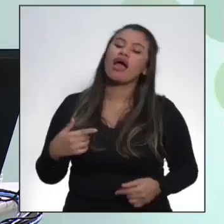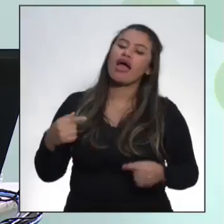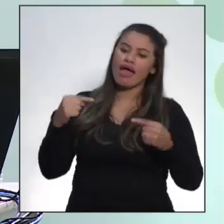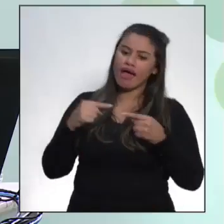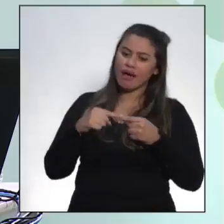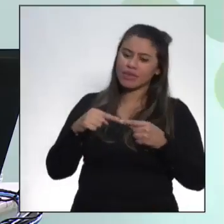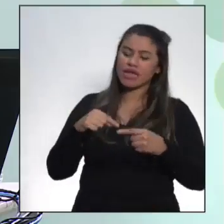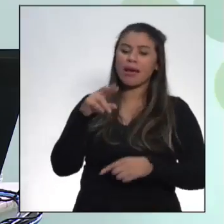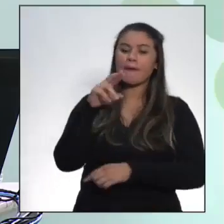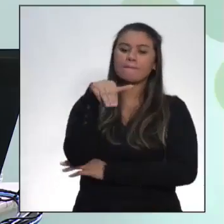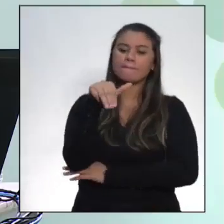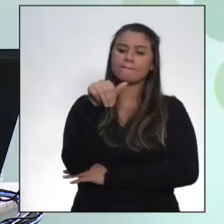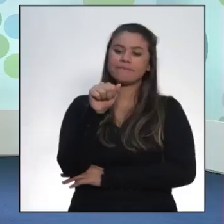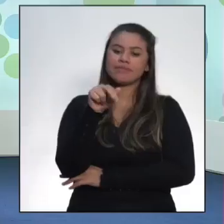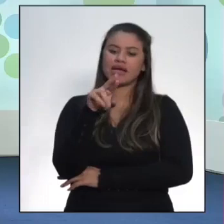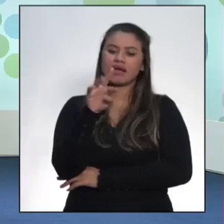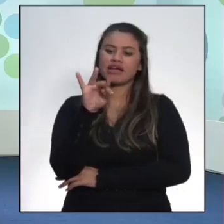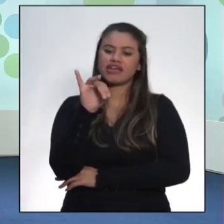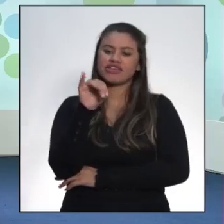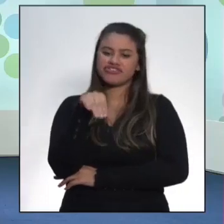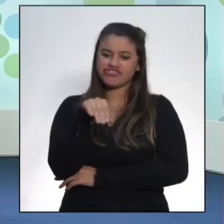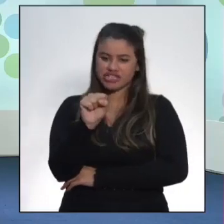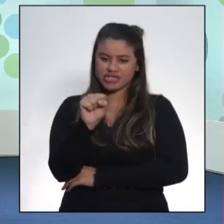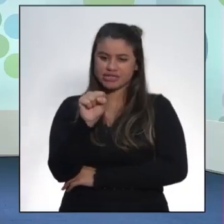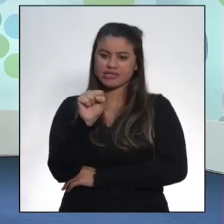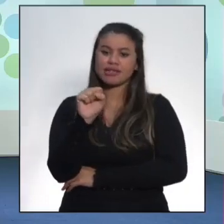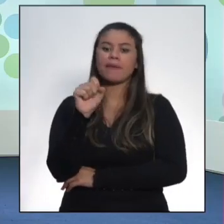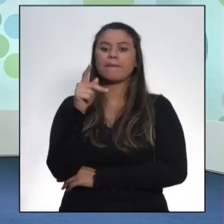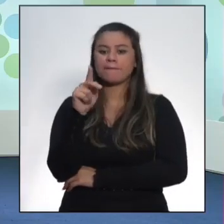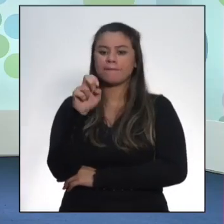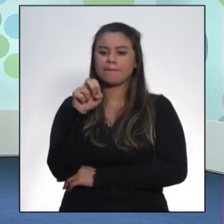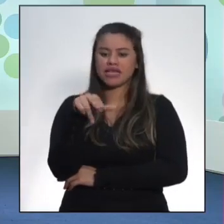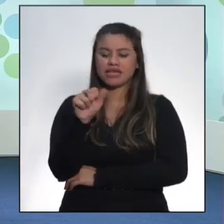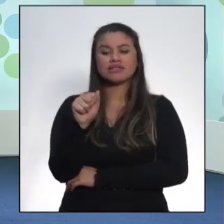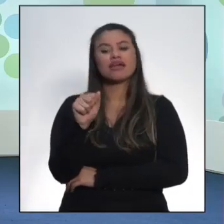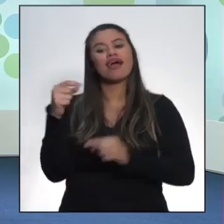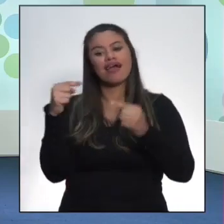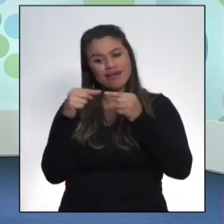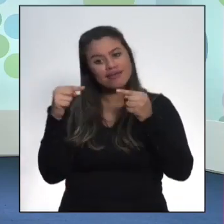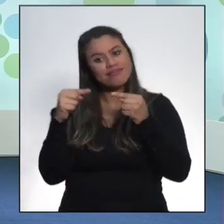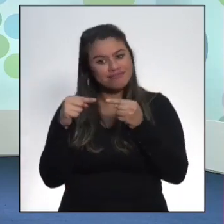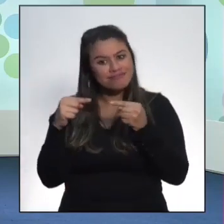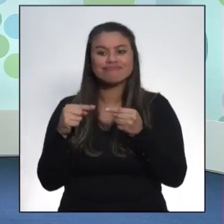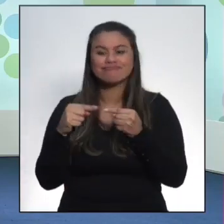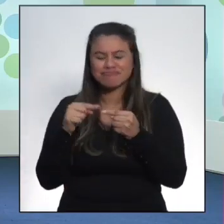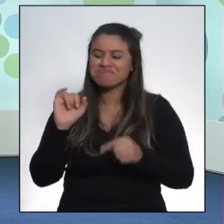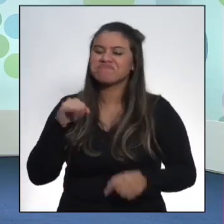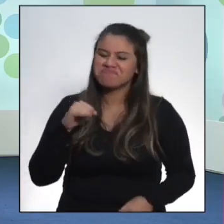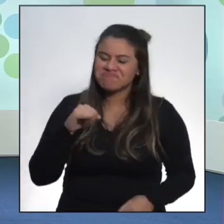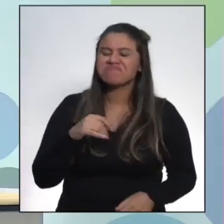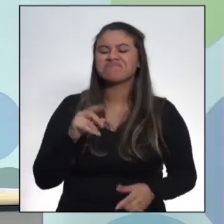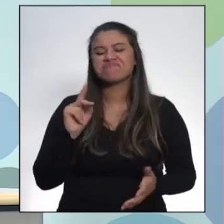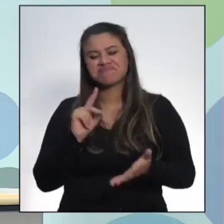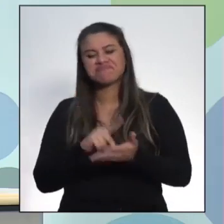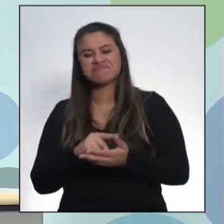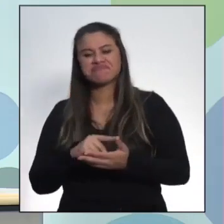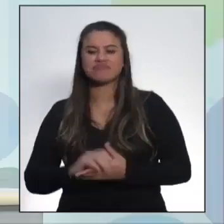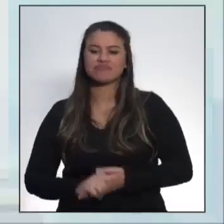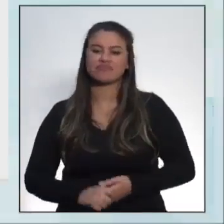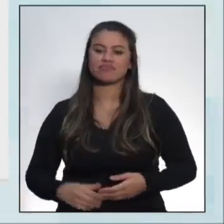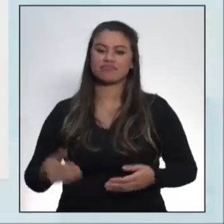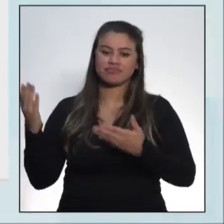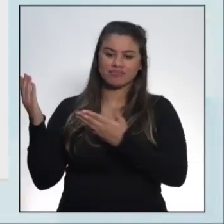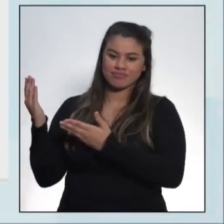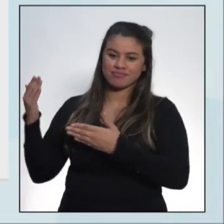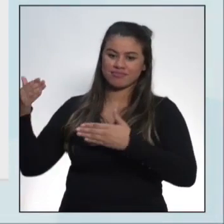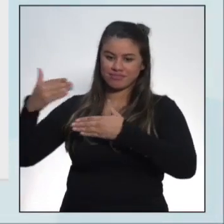Pena. Martins Pena, verdade, né? É a comédia de costumes, isso mesmo, perfeitamente. Todas aquelas críticas. Na tela, por exemplo,